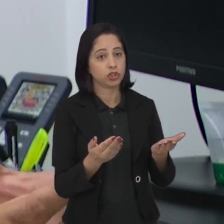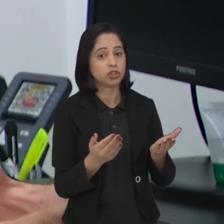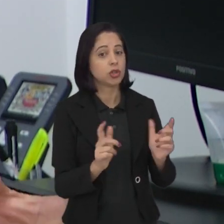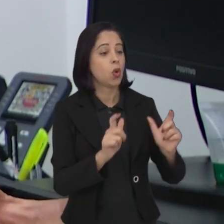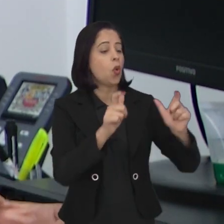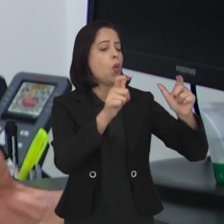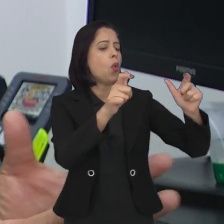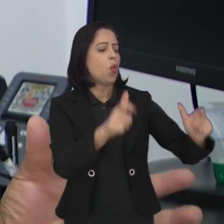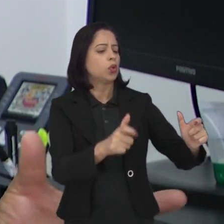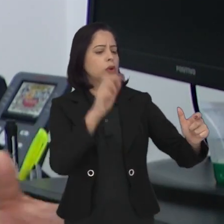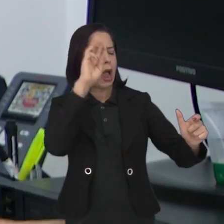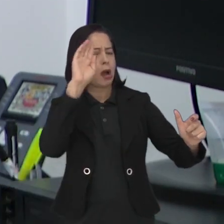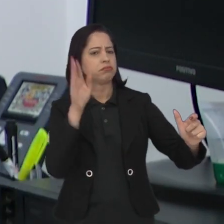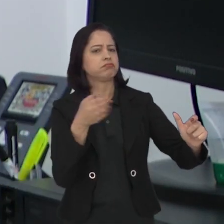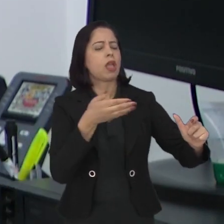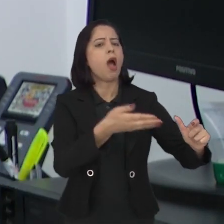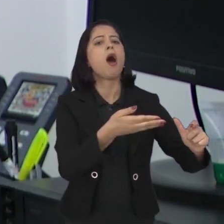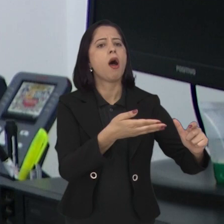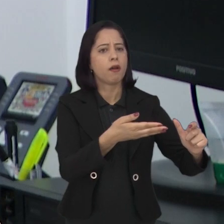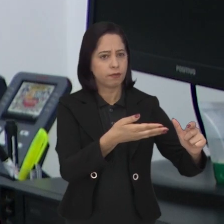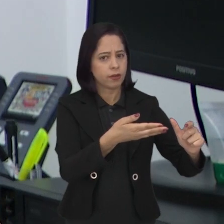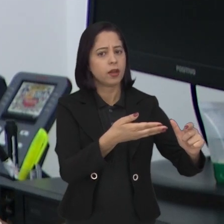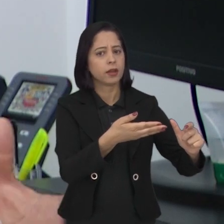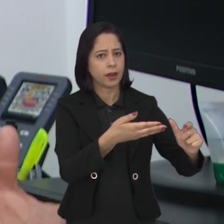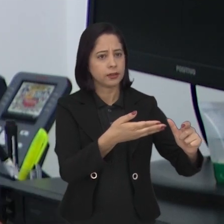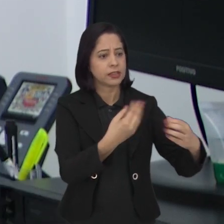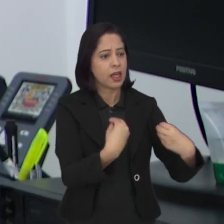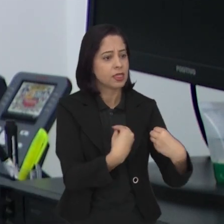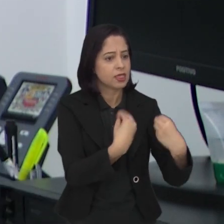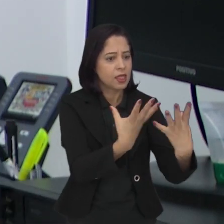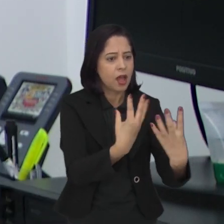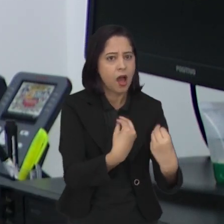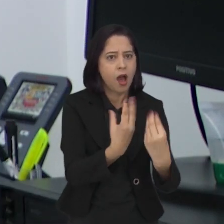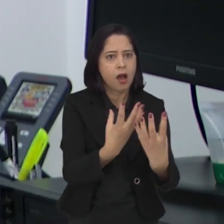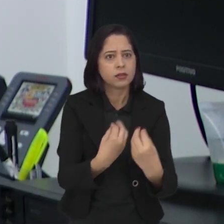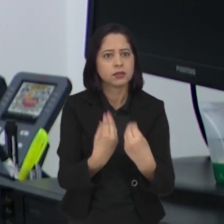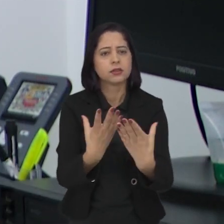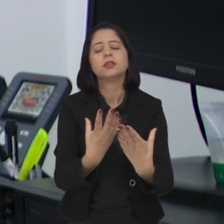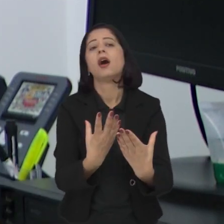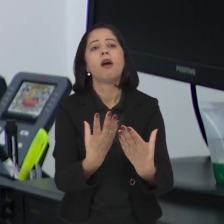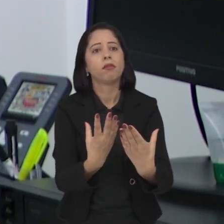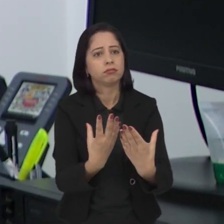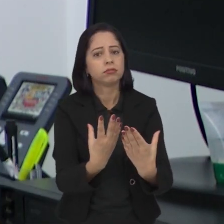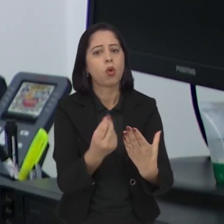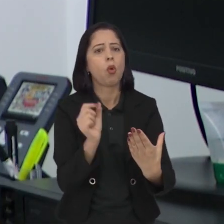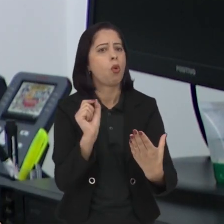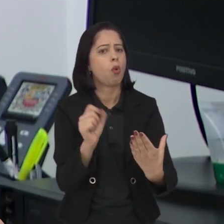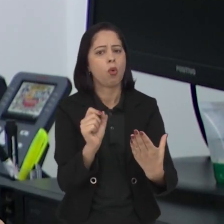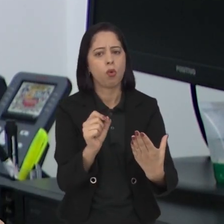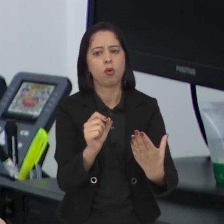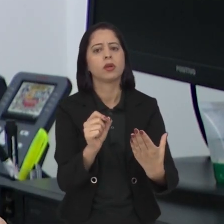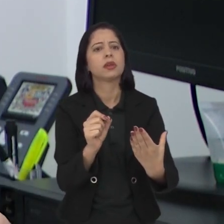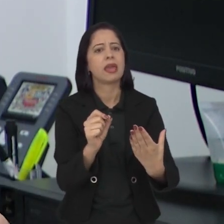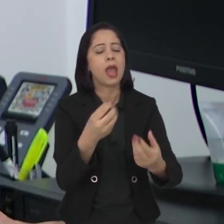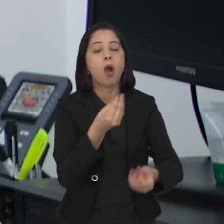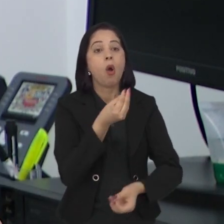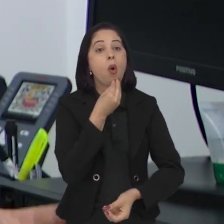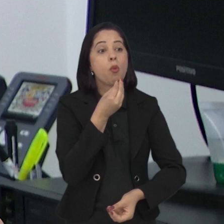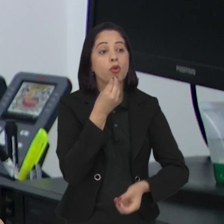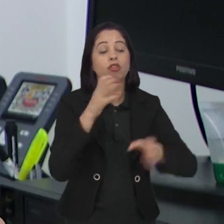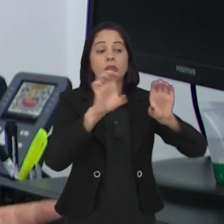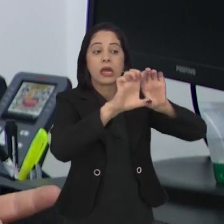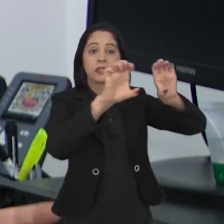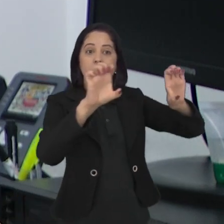um expoente do esporte, ou seja, ela dá a toda a modalidade, a todo aquilo que precisa